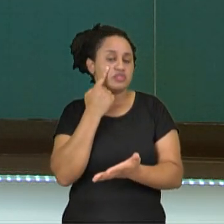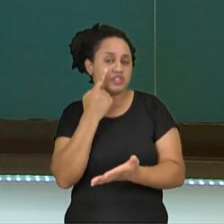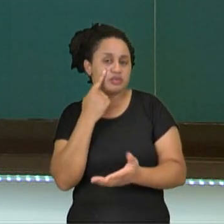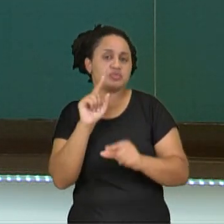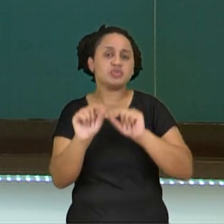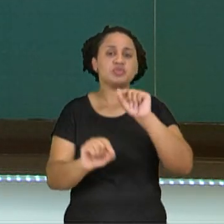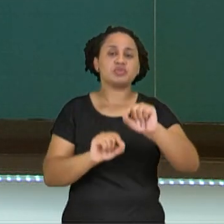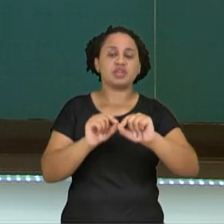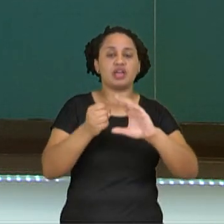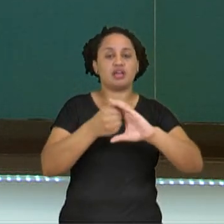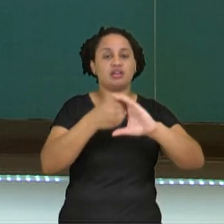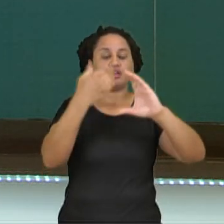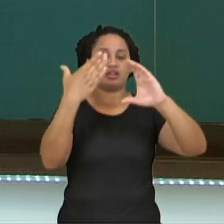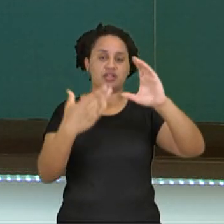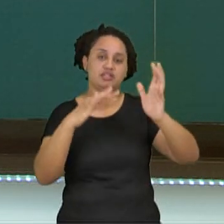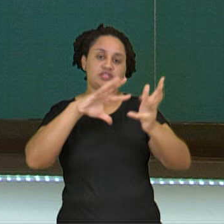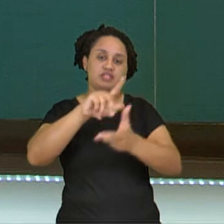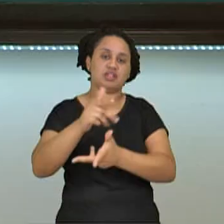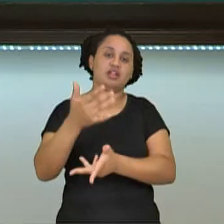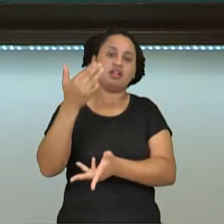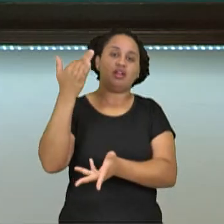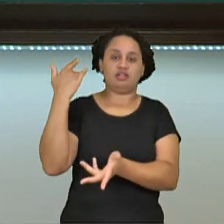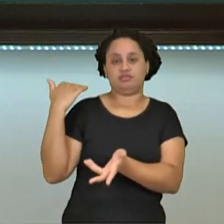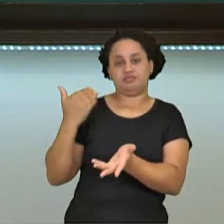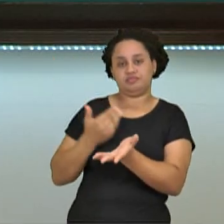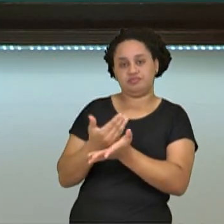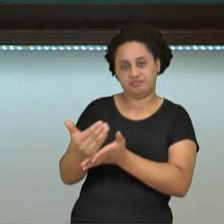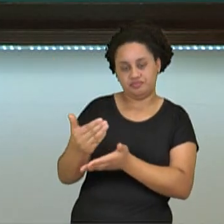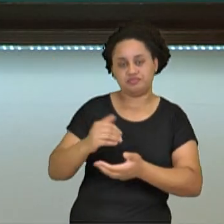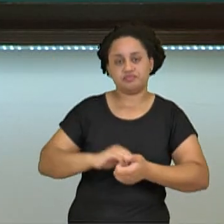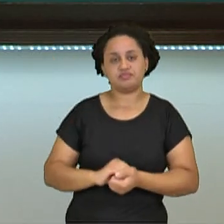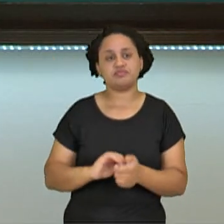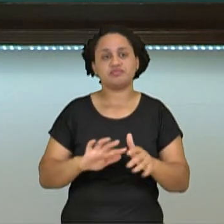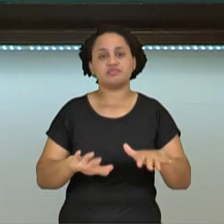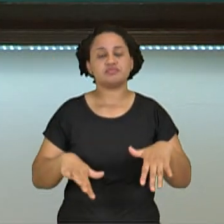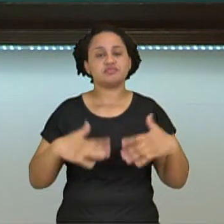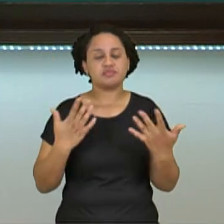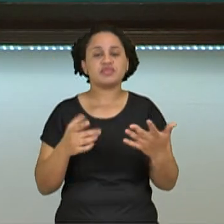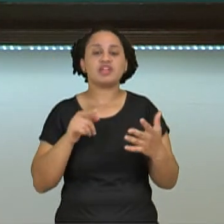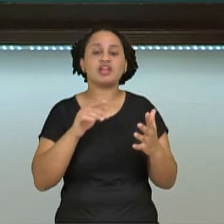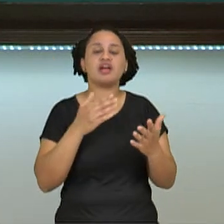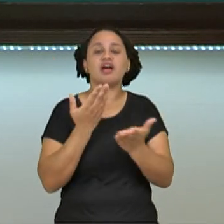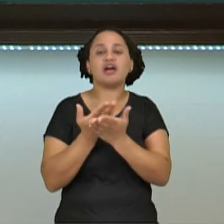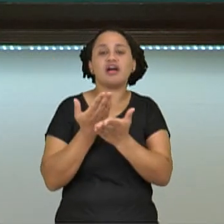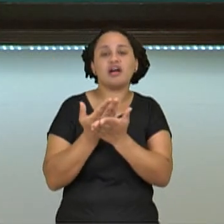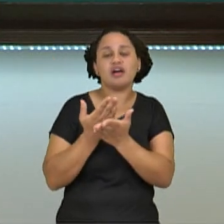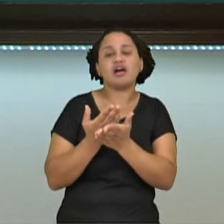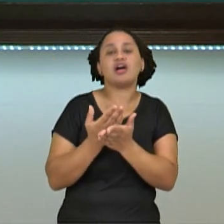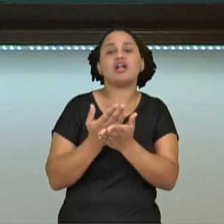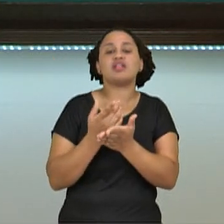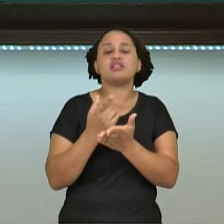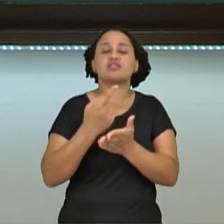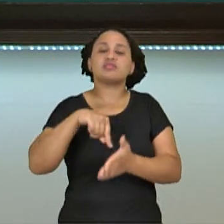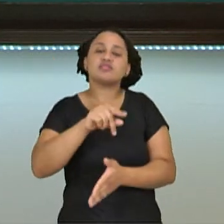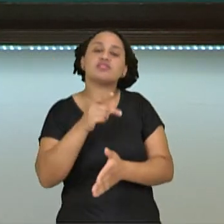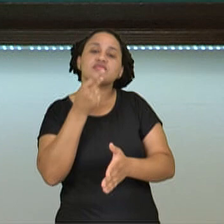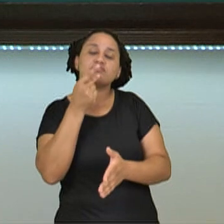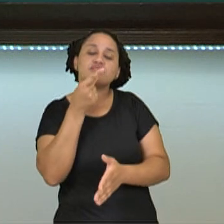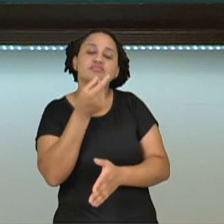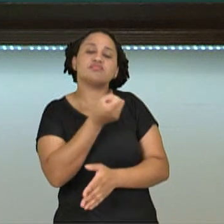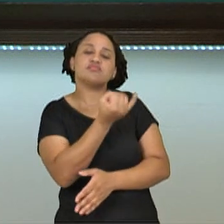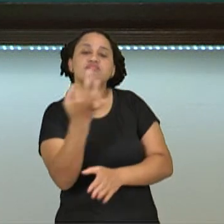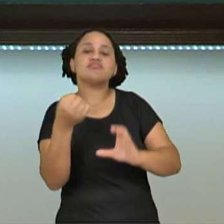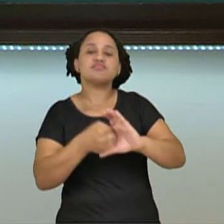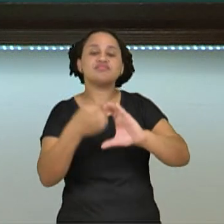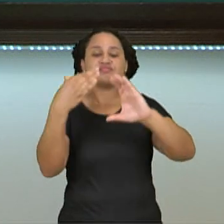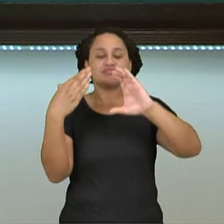as características da Terra primitiva. Então, nesse vídeo, nós falamos sobre algumas características